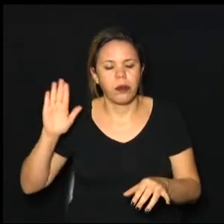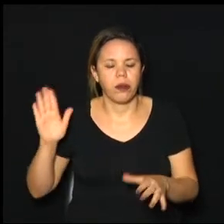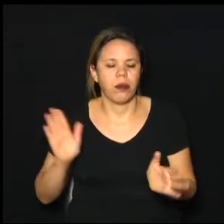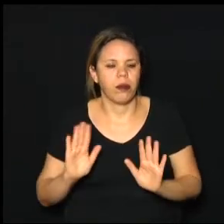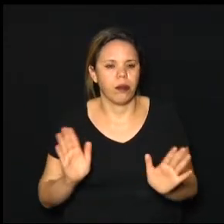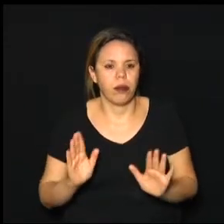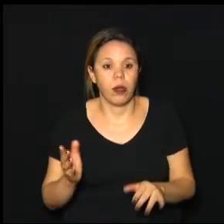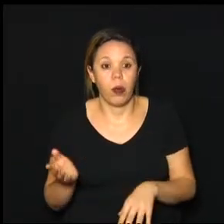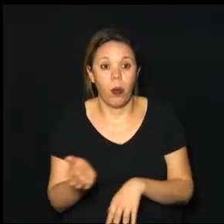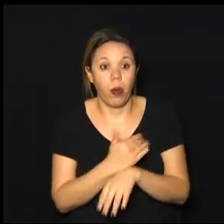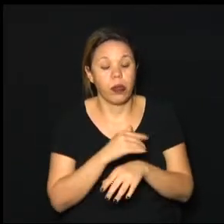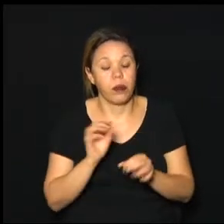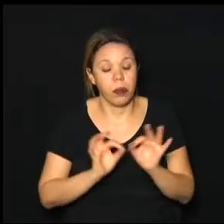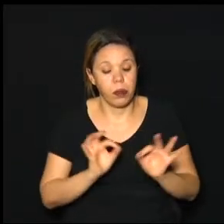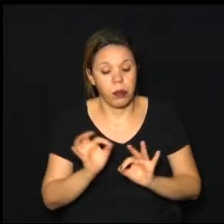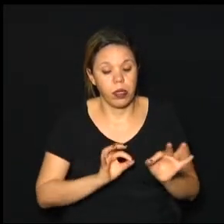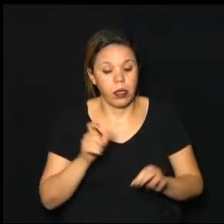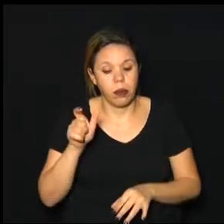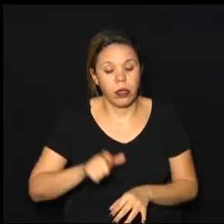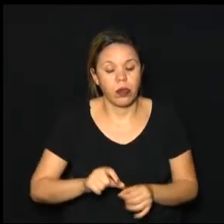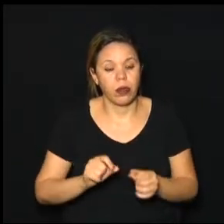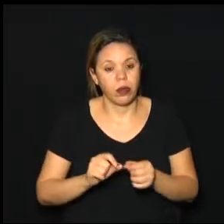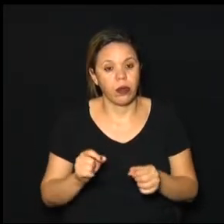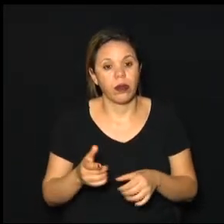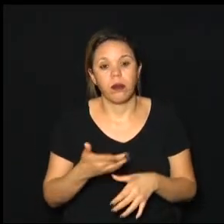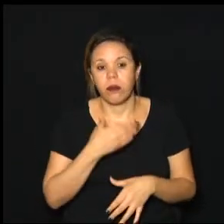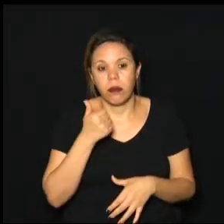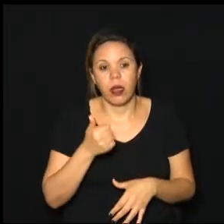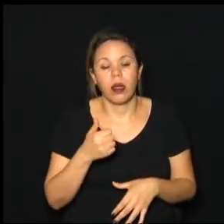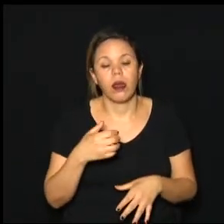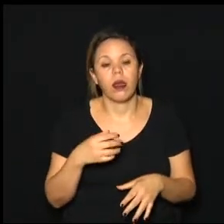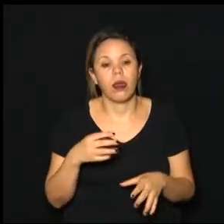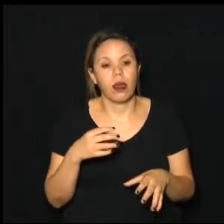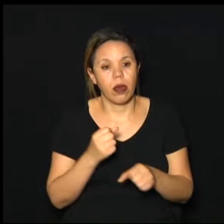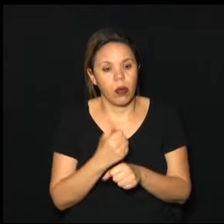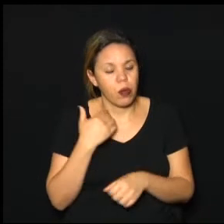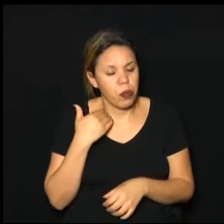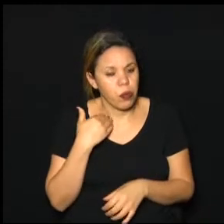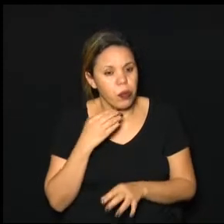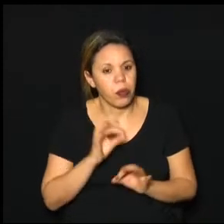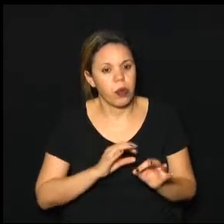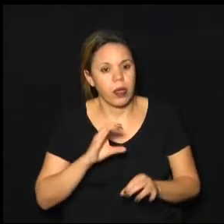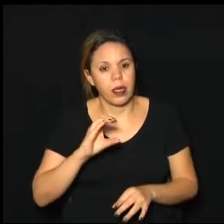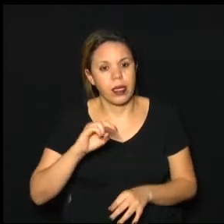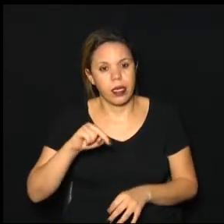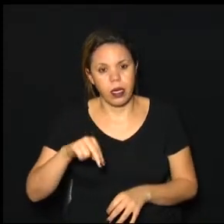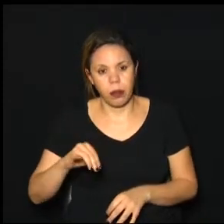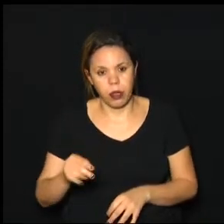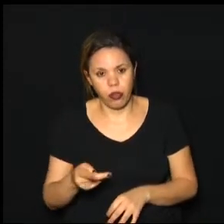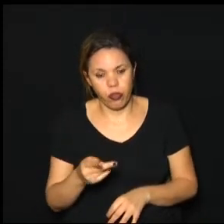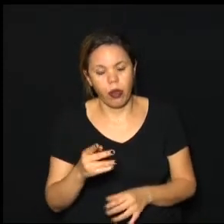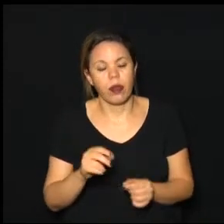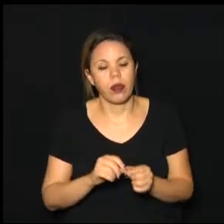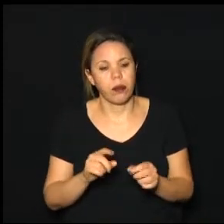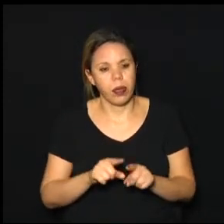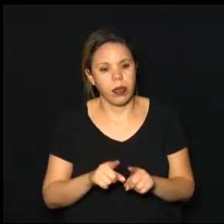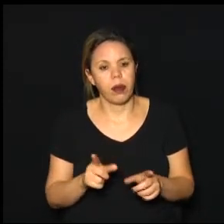o pré-candidato estiver preparado, antes ele vai ter sua conta, antes ele vai ter o seu CNPJ e vai poder,